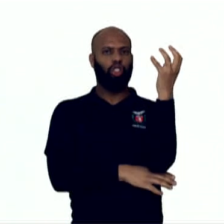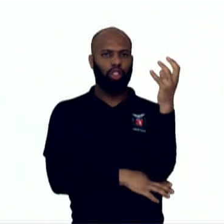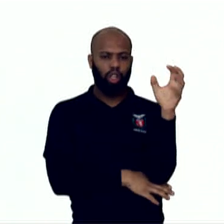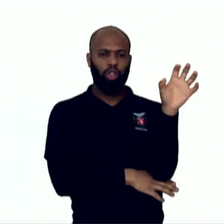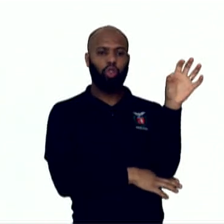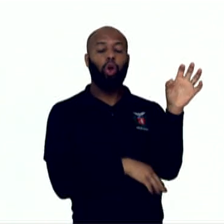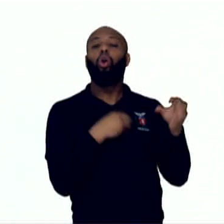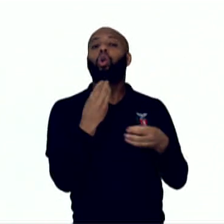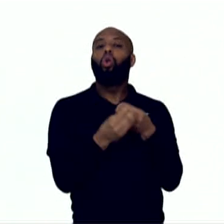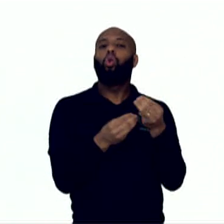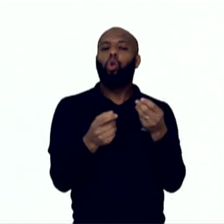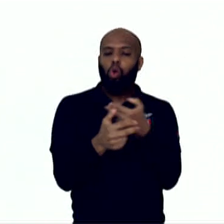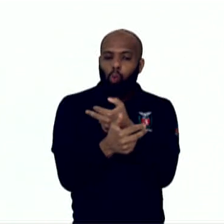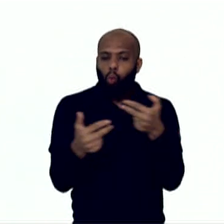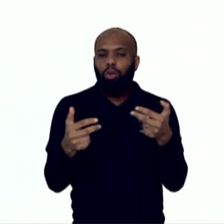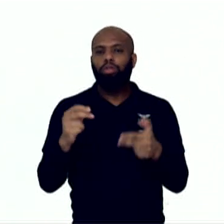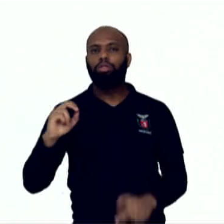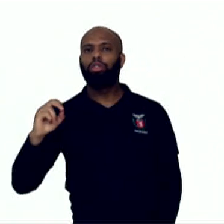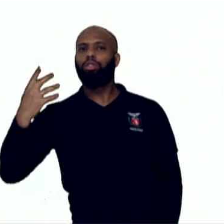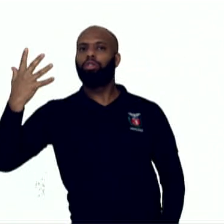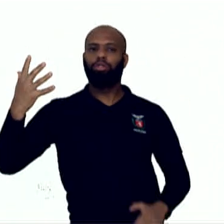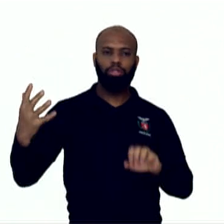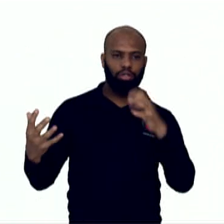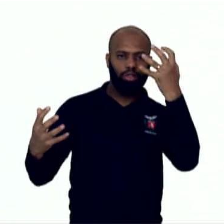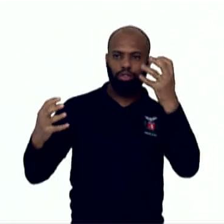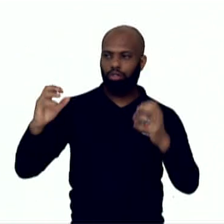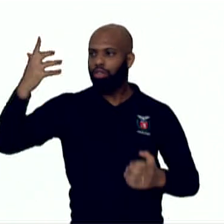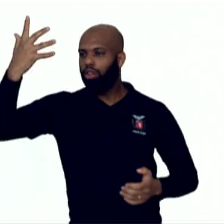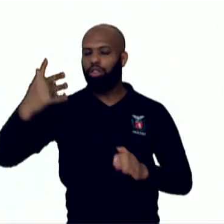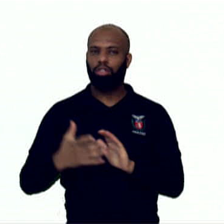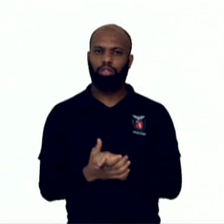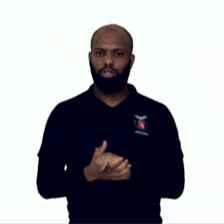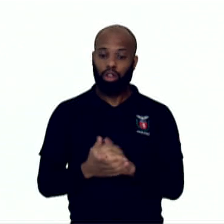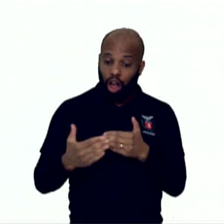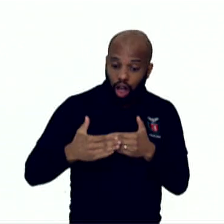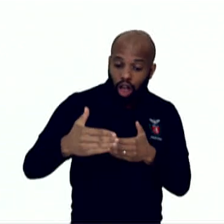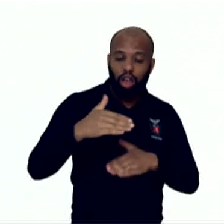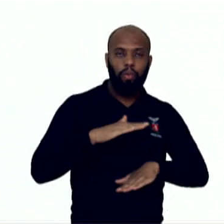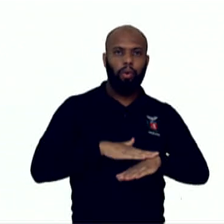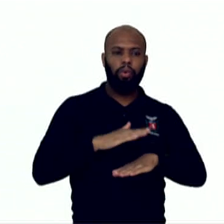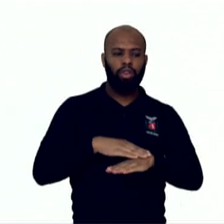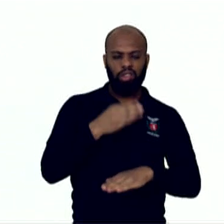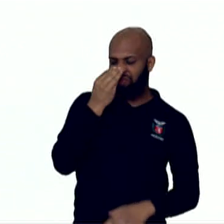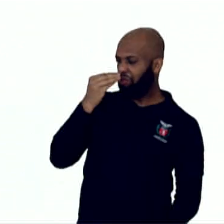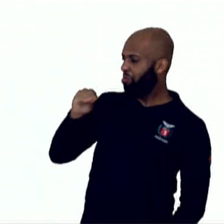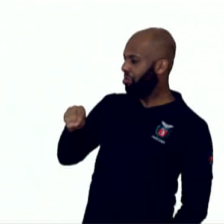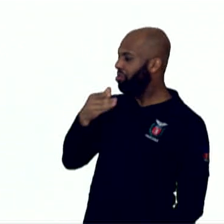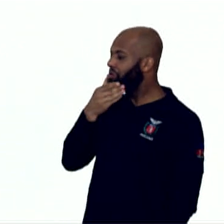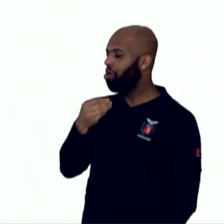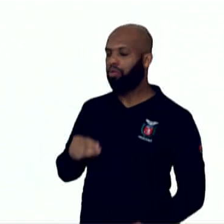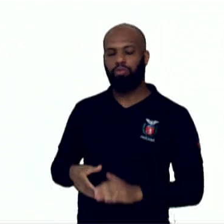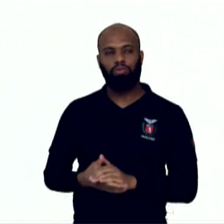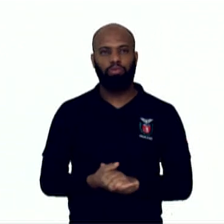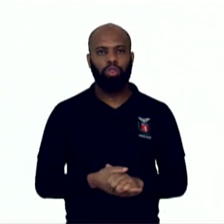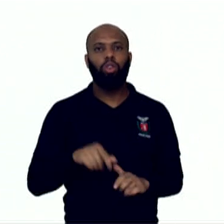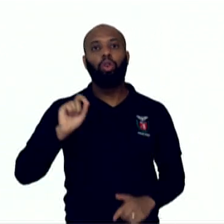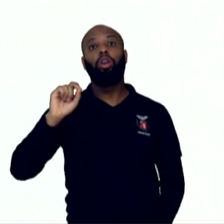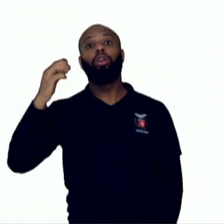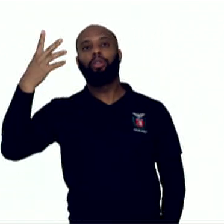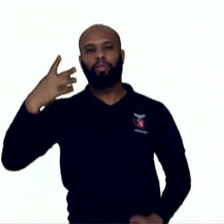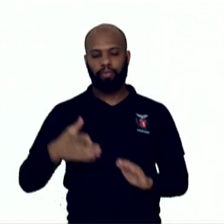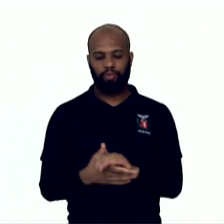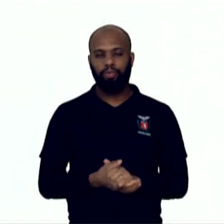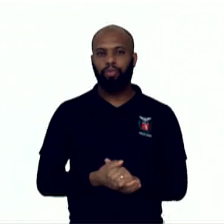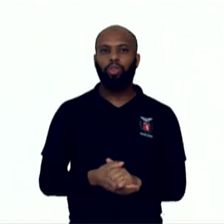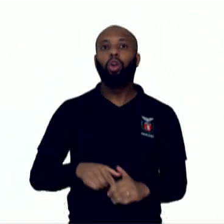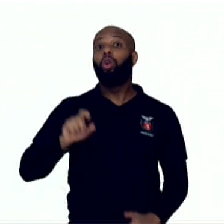como as coisas, as ações se desenvolveram, né? A partir daquela atitude de desprezo, o que aconteceu?